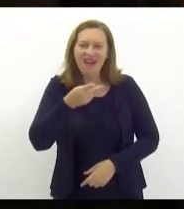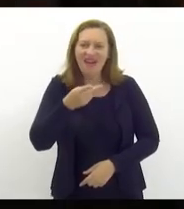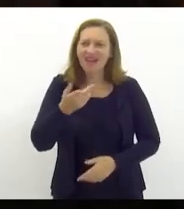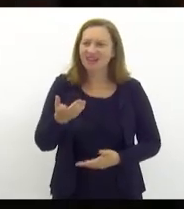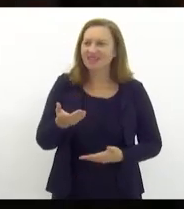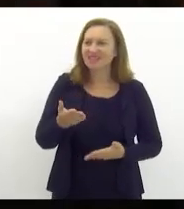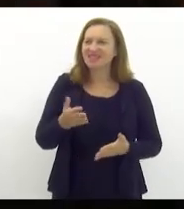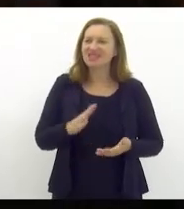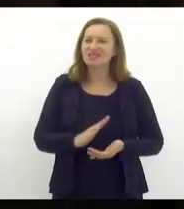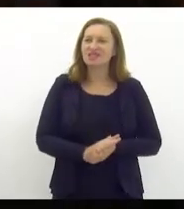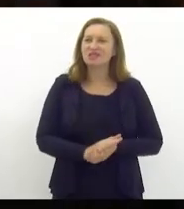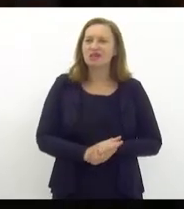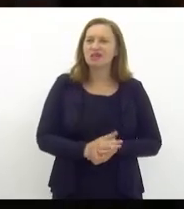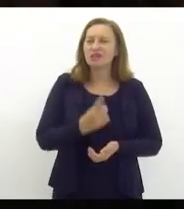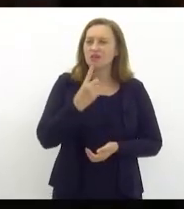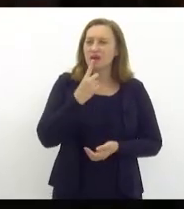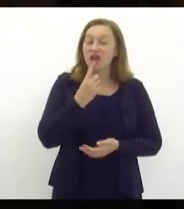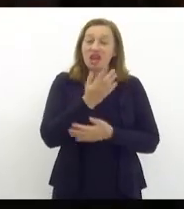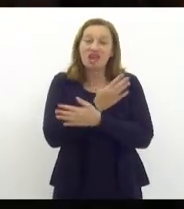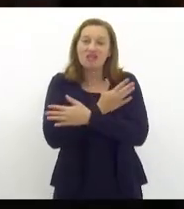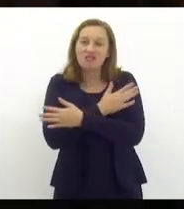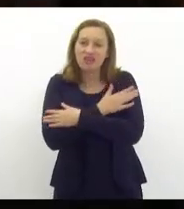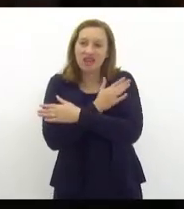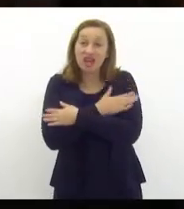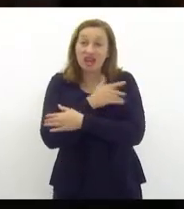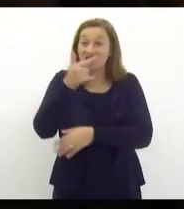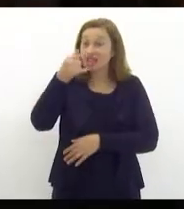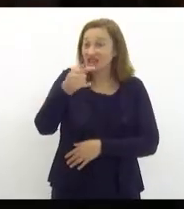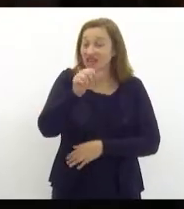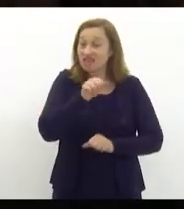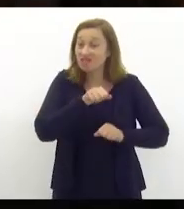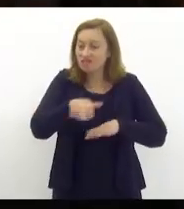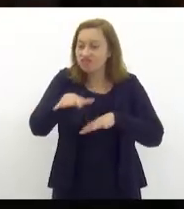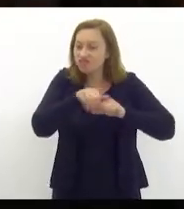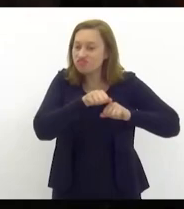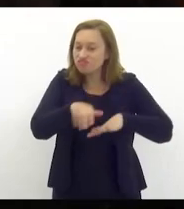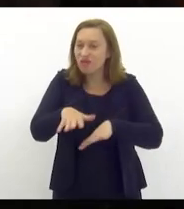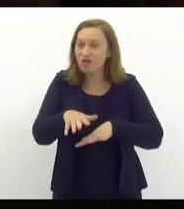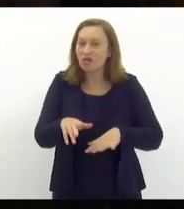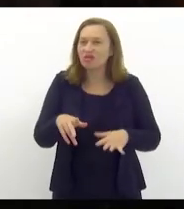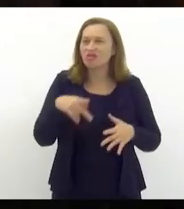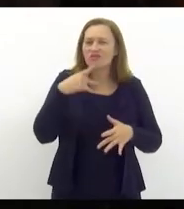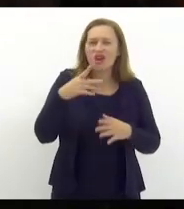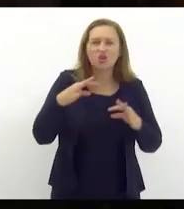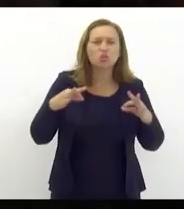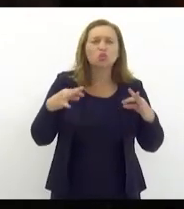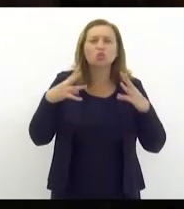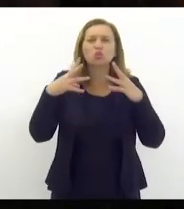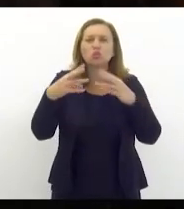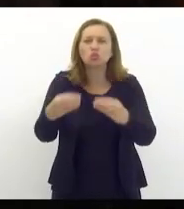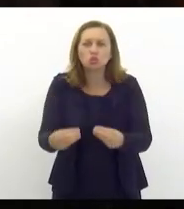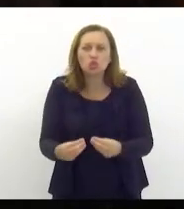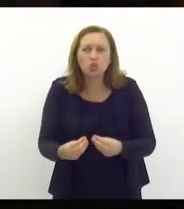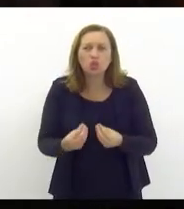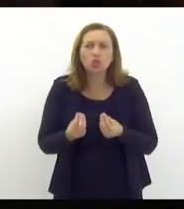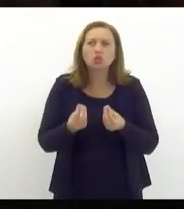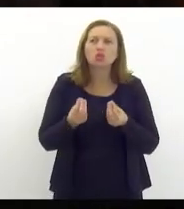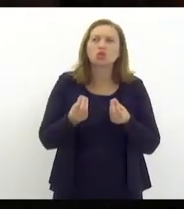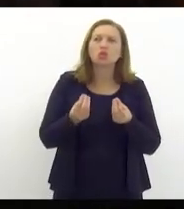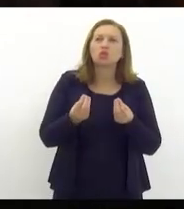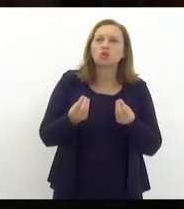vésperas, né, do feriado de 7 de setembro, quando a gente traz todo o ardor